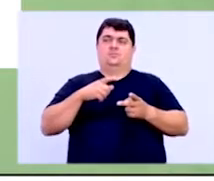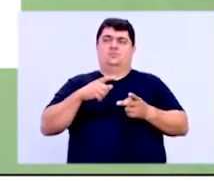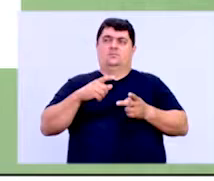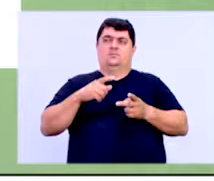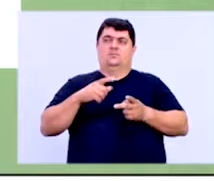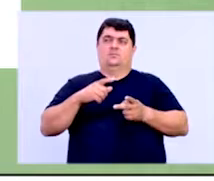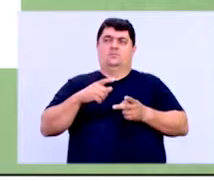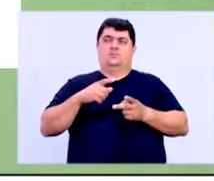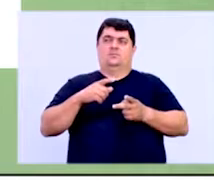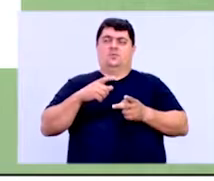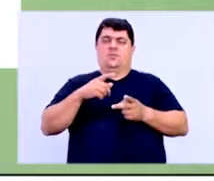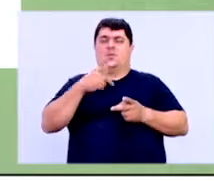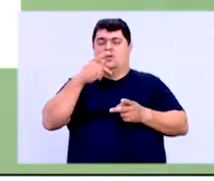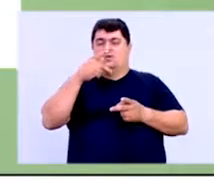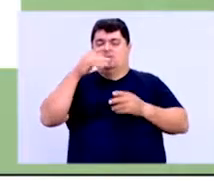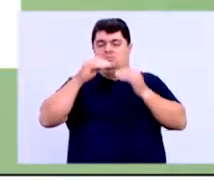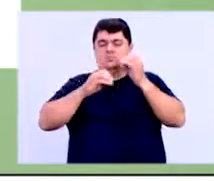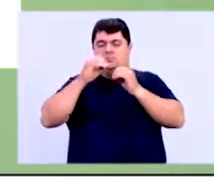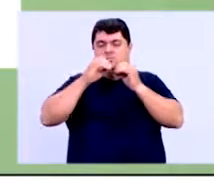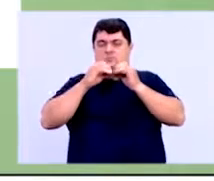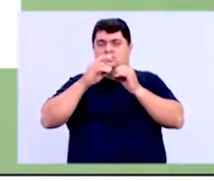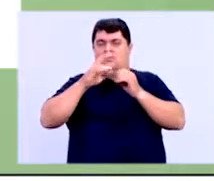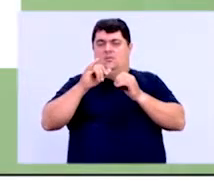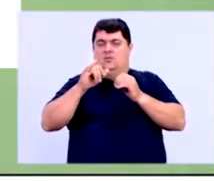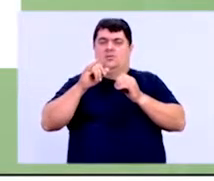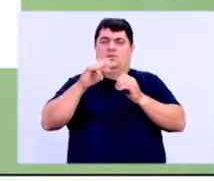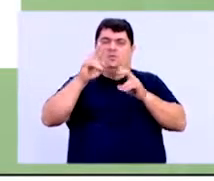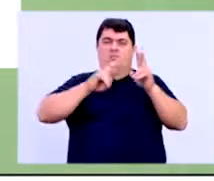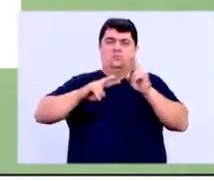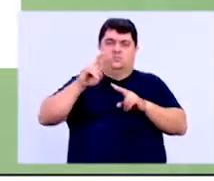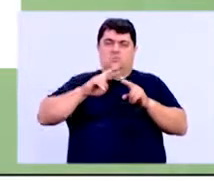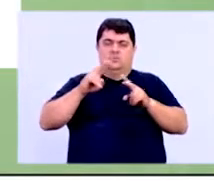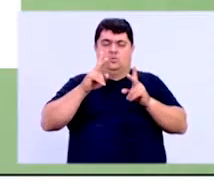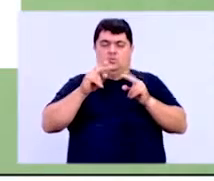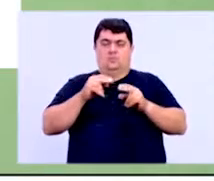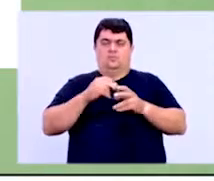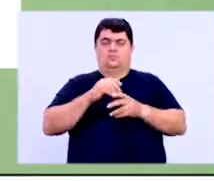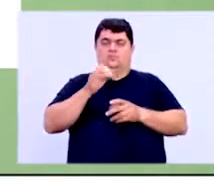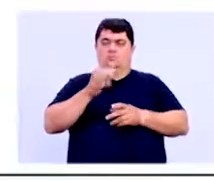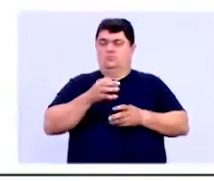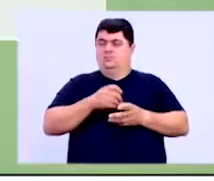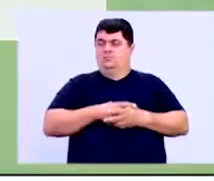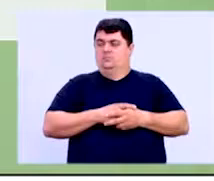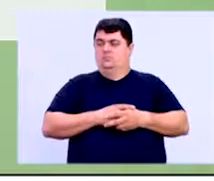partir daí. E o ponto de equilíbrio de valor vai ser o valor, referente ao valor. Certo?